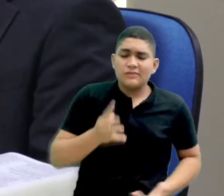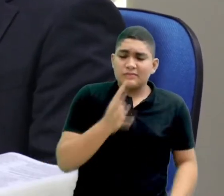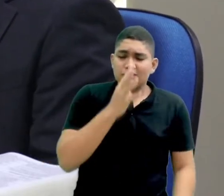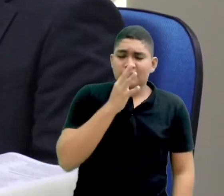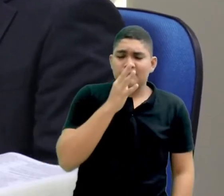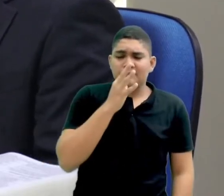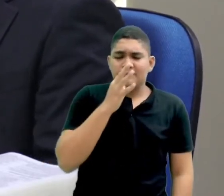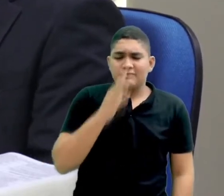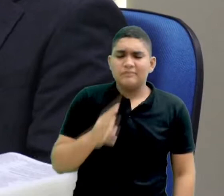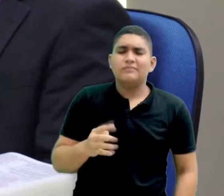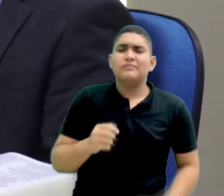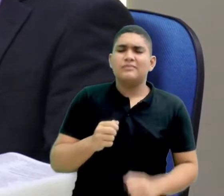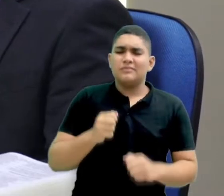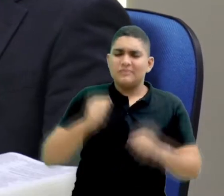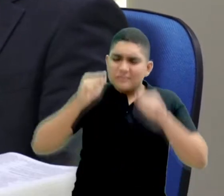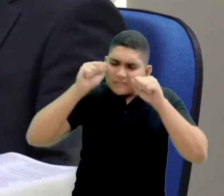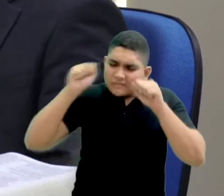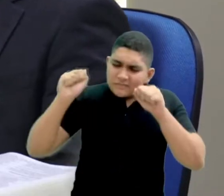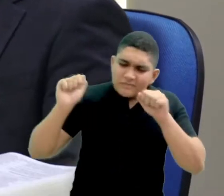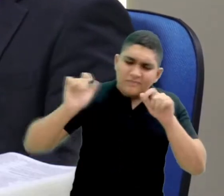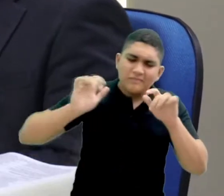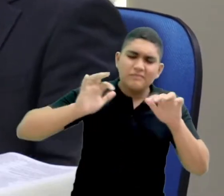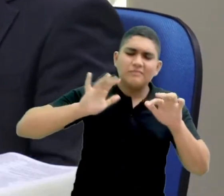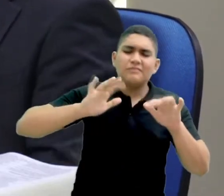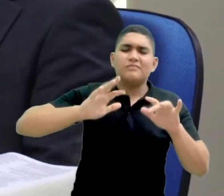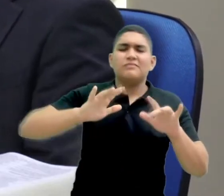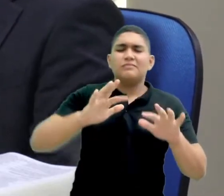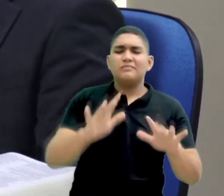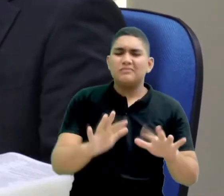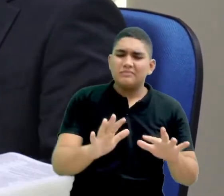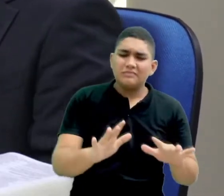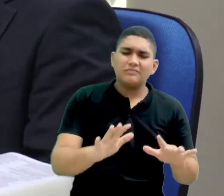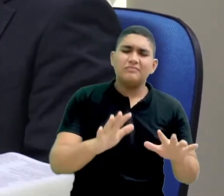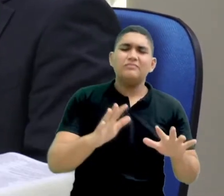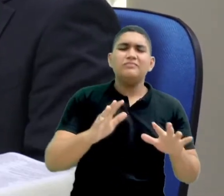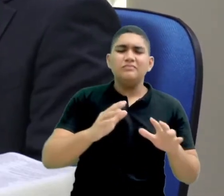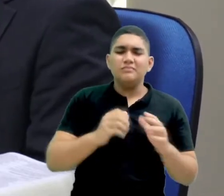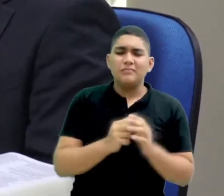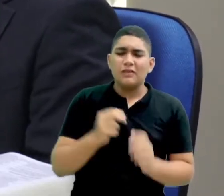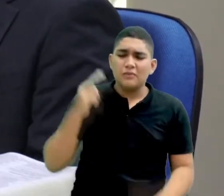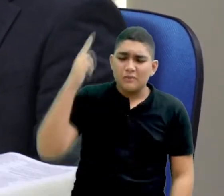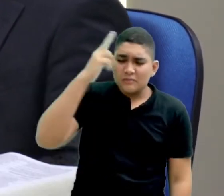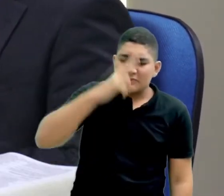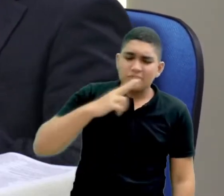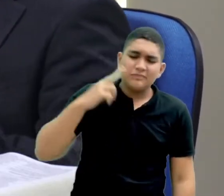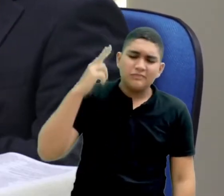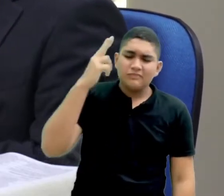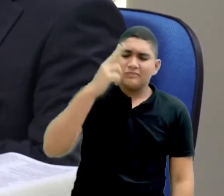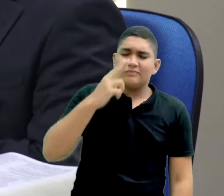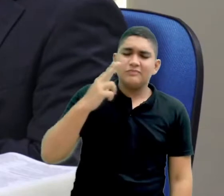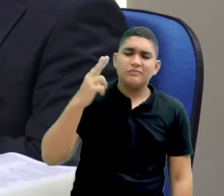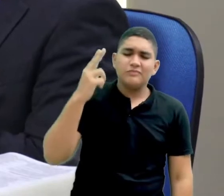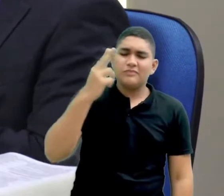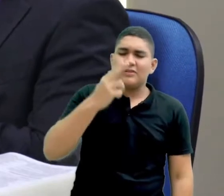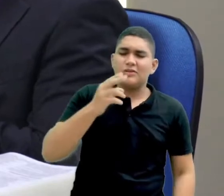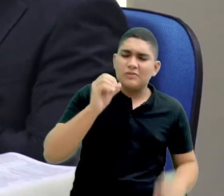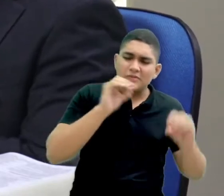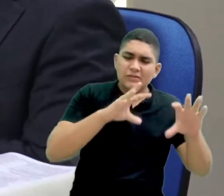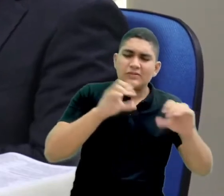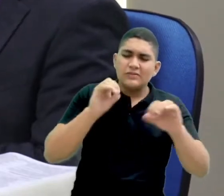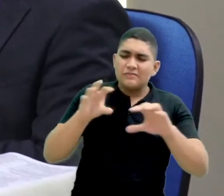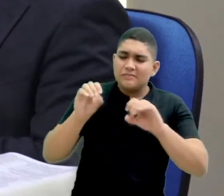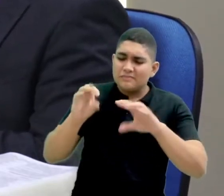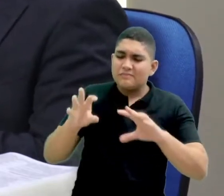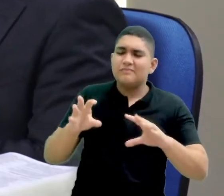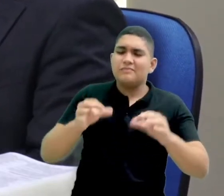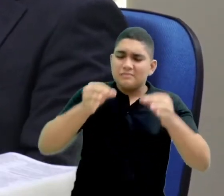Pai, que possam ser abençoados com as instruções tuas, Senhor Deus. Usa-nos em tuas mãos, que a instrução, Senhor Deus, seja correta,